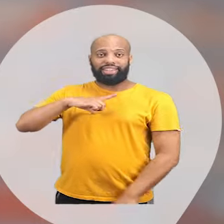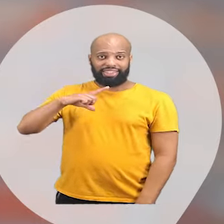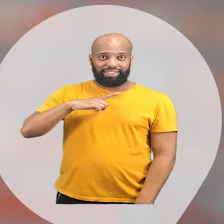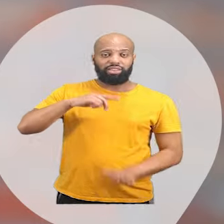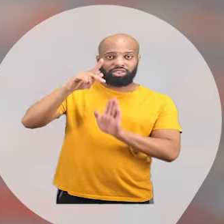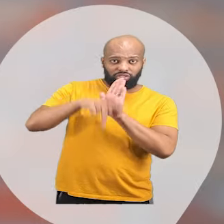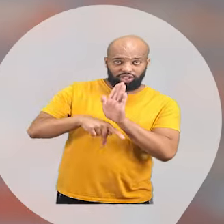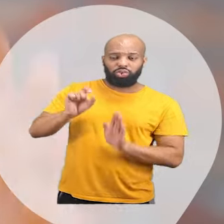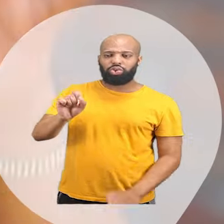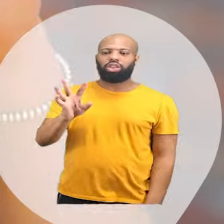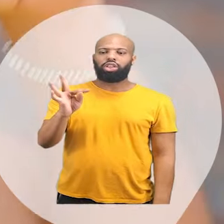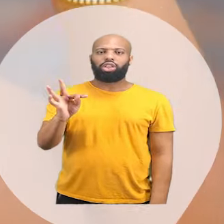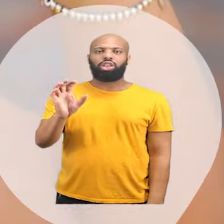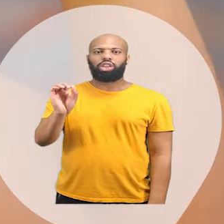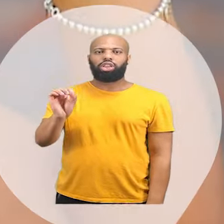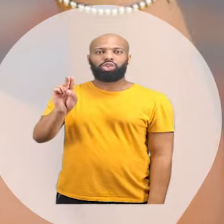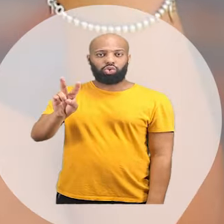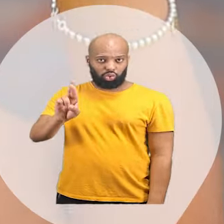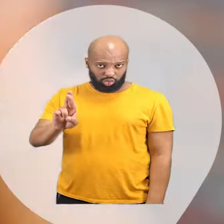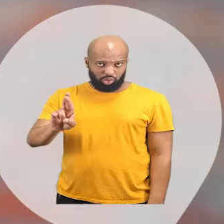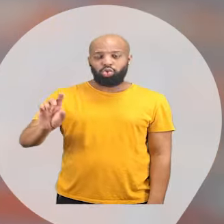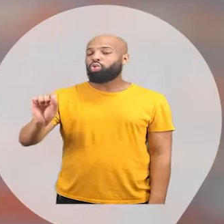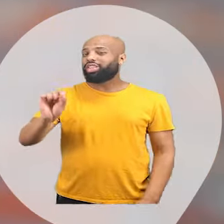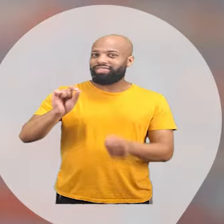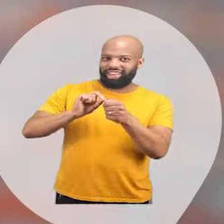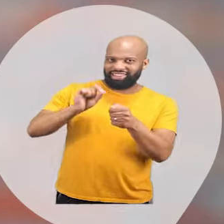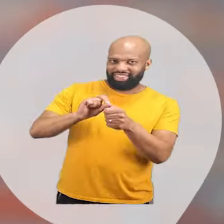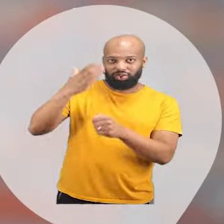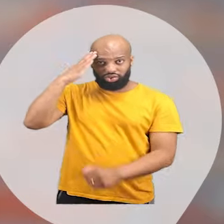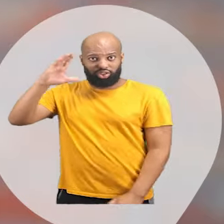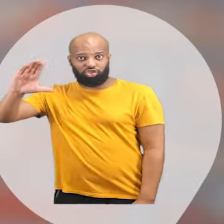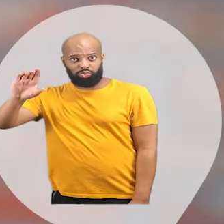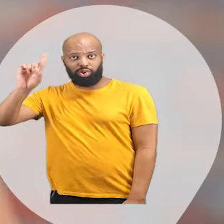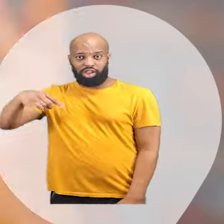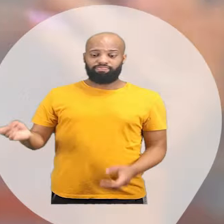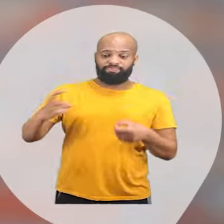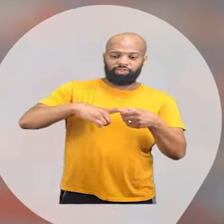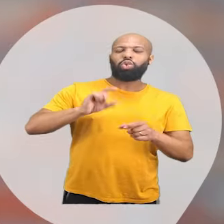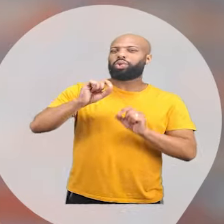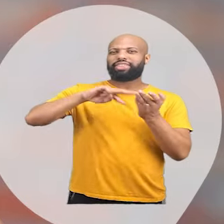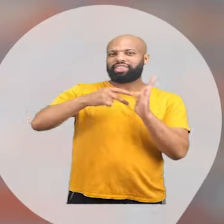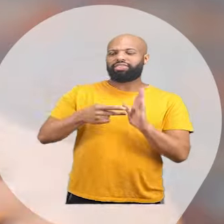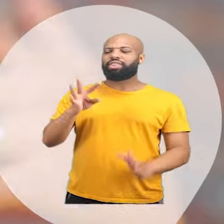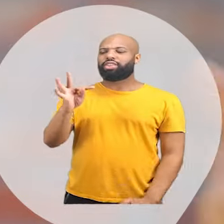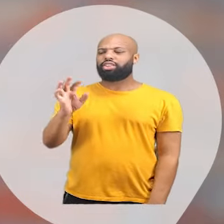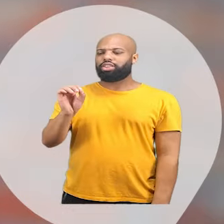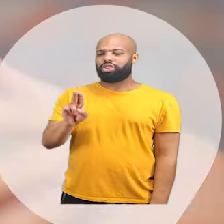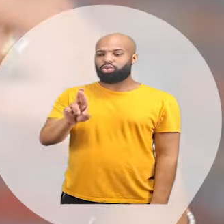se chama tudo que faz Curitiba que é um braço do que fazer Curitiba então é o nosso produto O que é autor